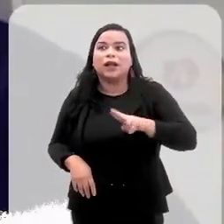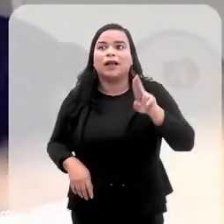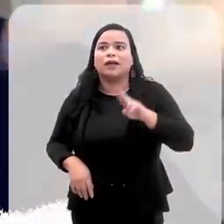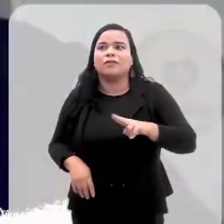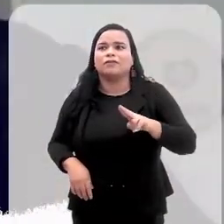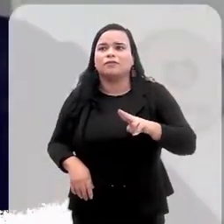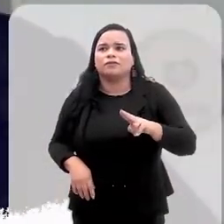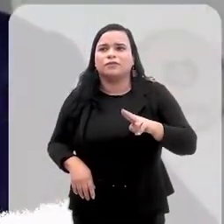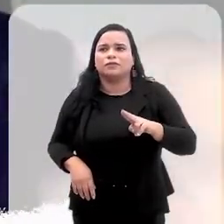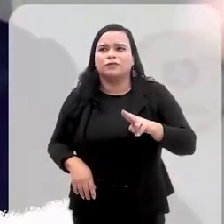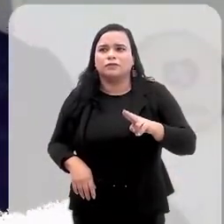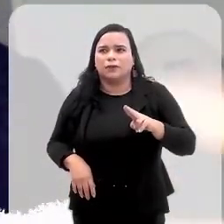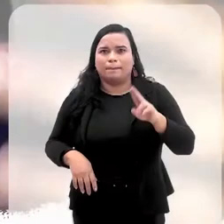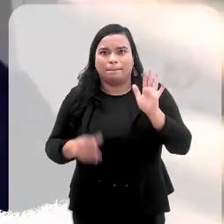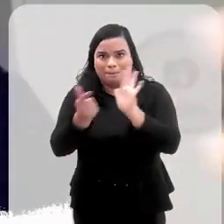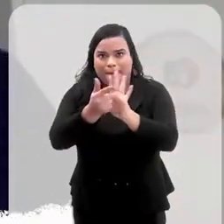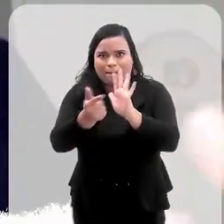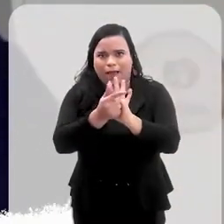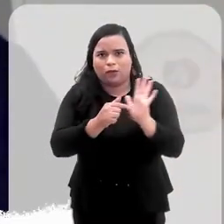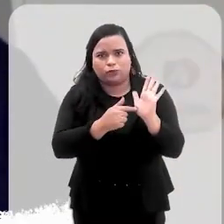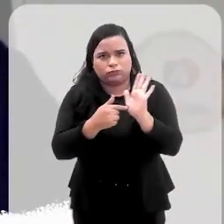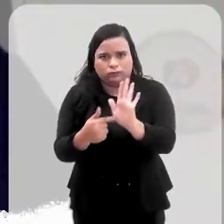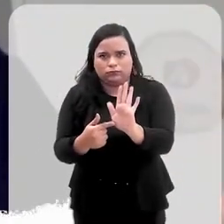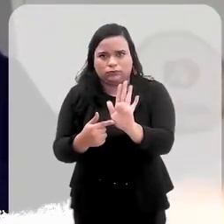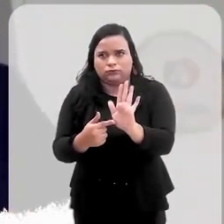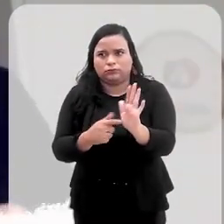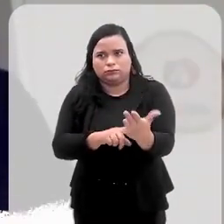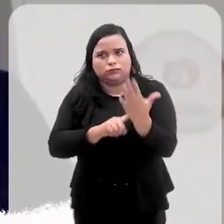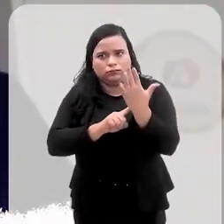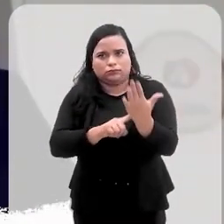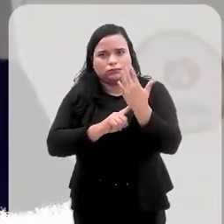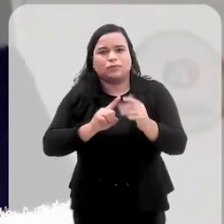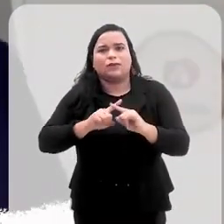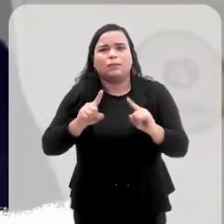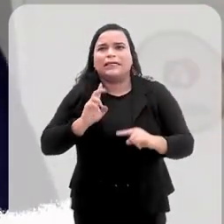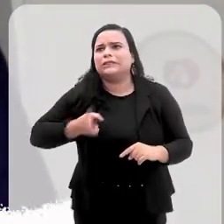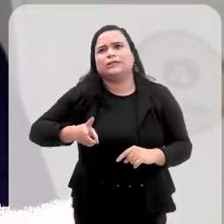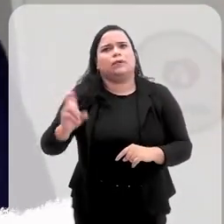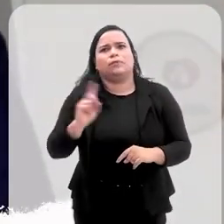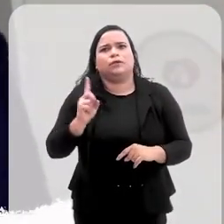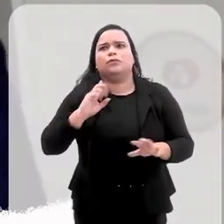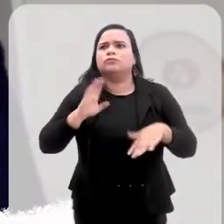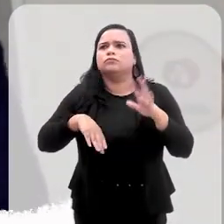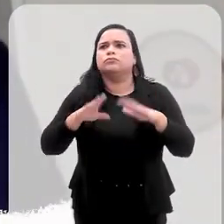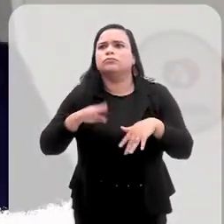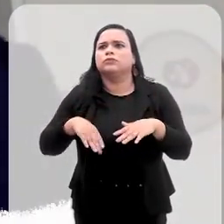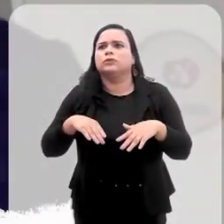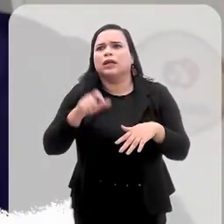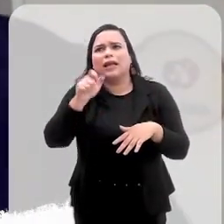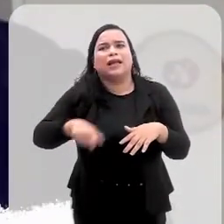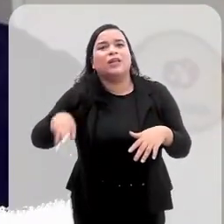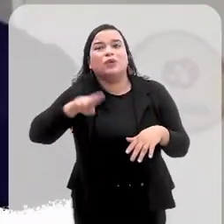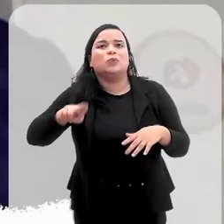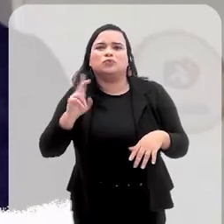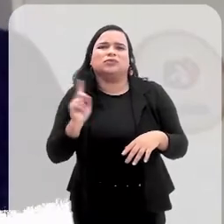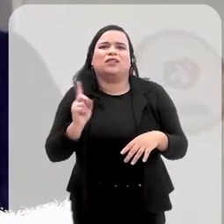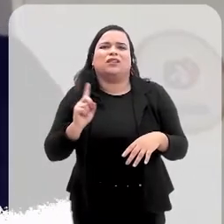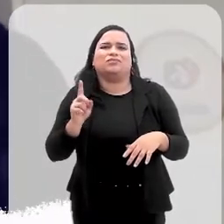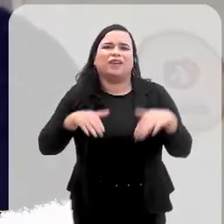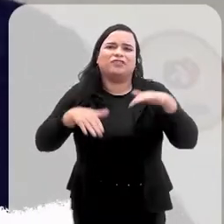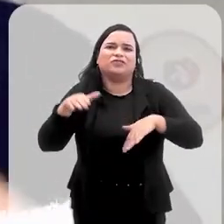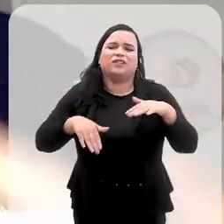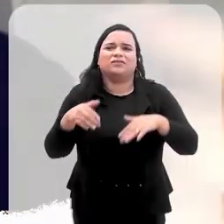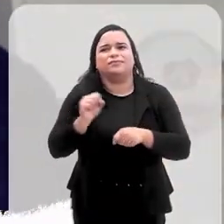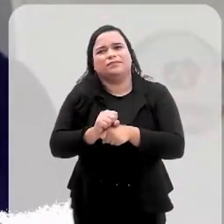ele usava. Quando eu fui ver, ele não tava usando. E agora ele, com o iPad, intermediando no meio dela e